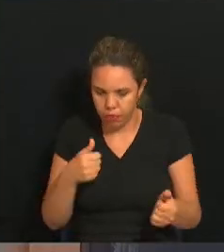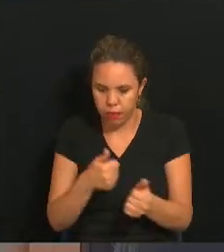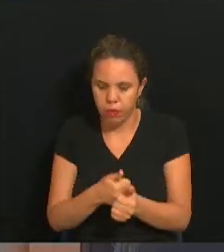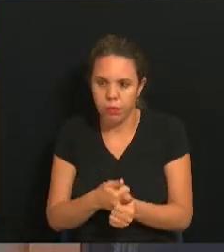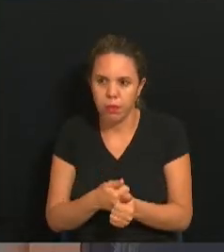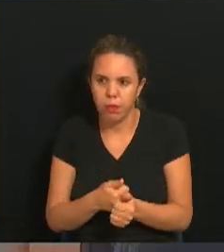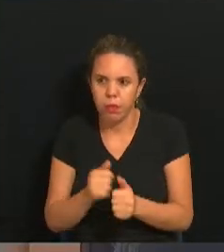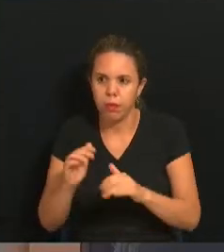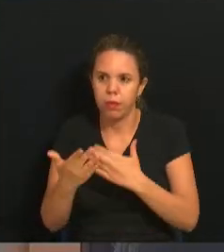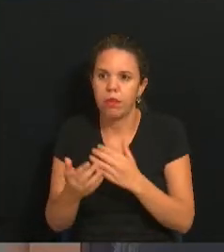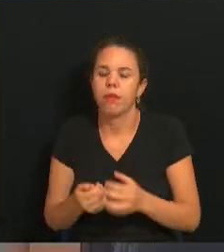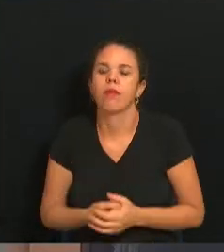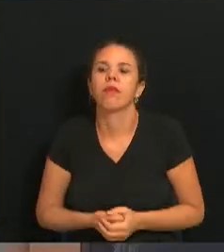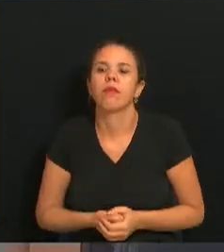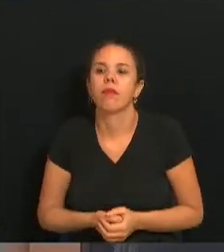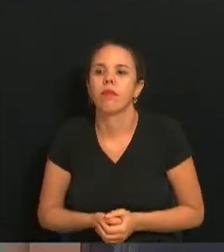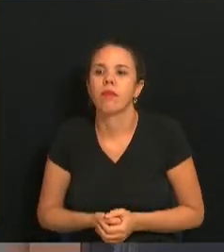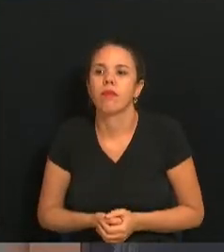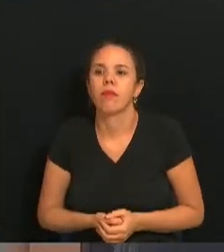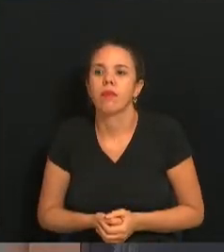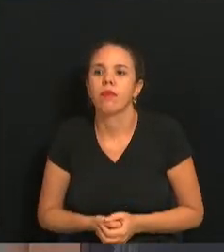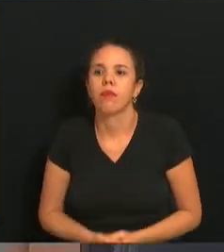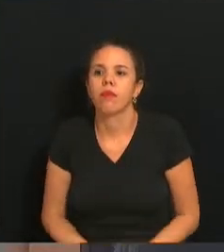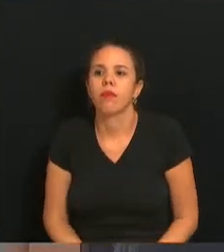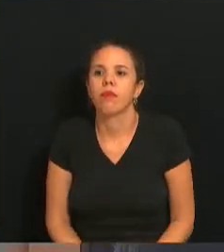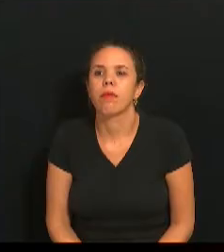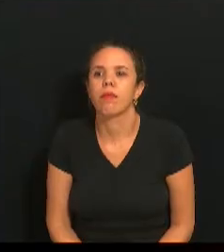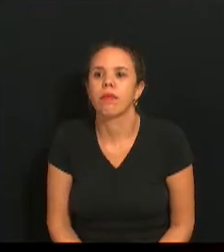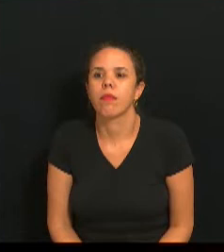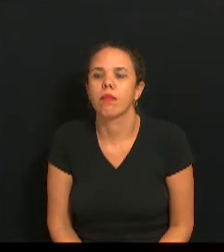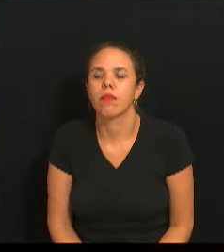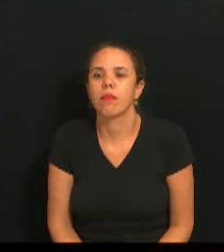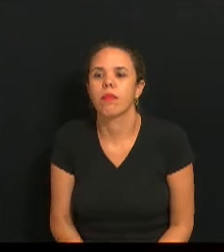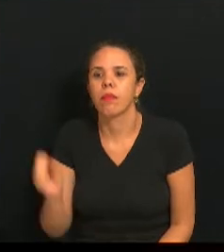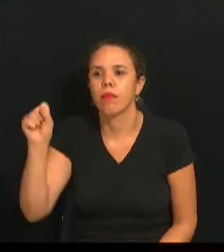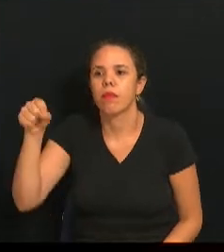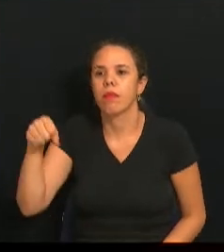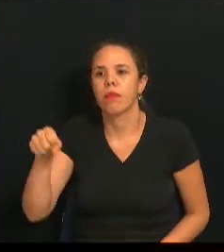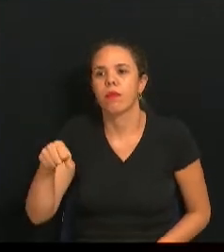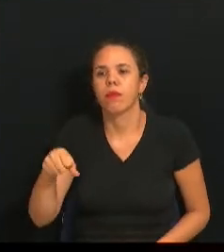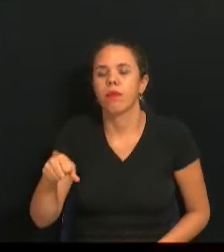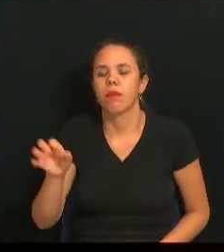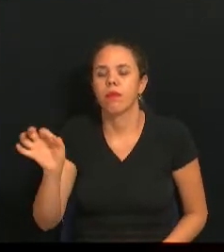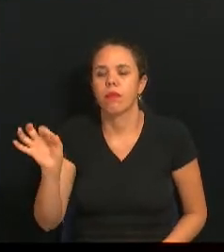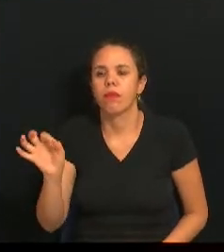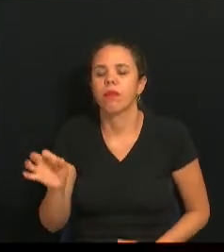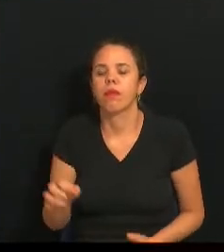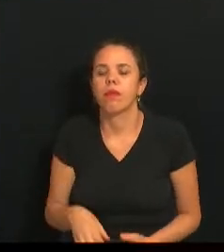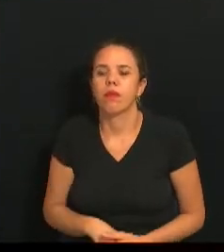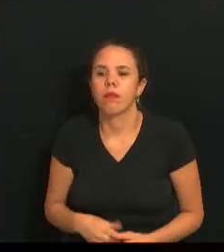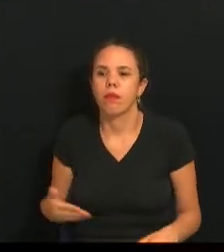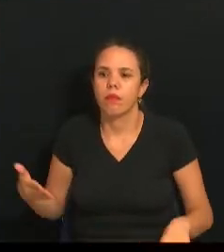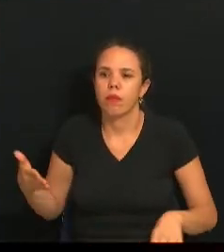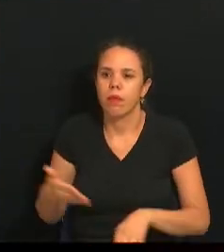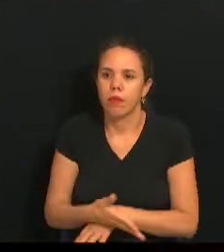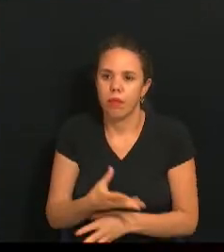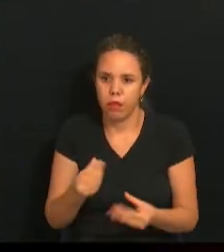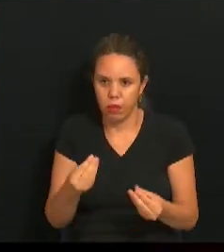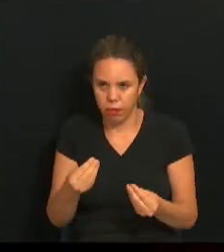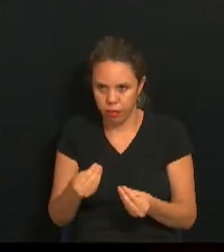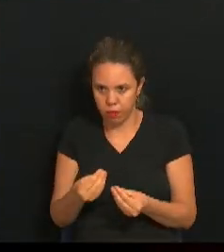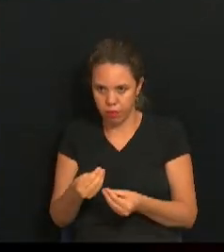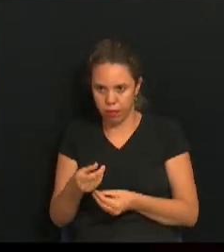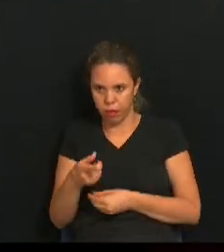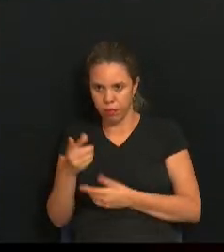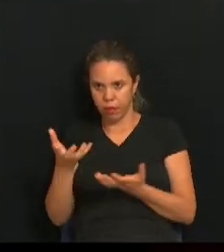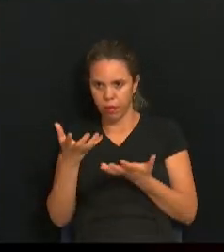bairros residenciais? Sim, senhor presidente, com toda certeza elas adentraram muito. Se você fizer